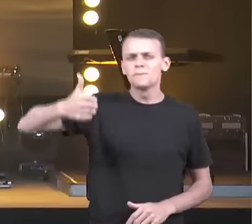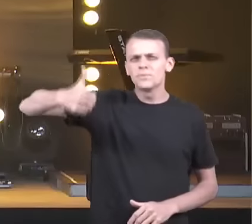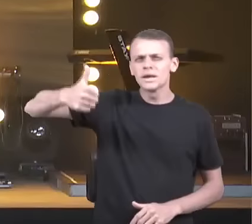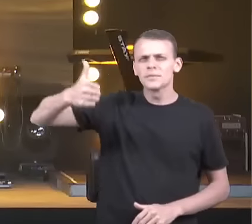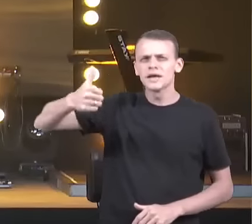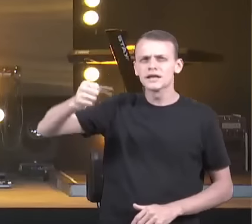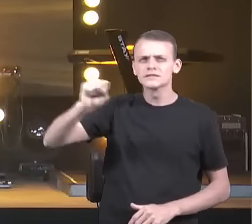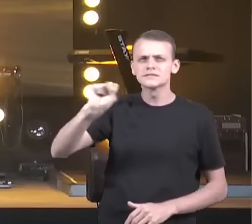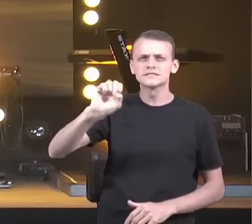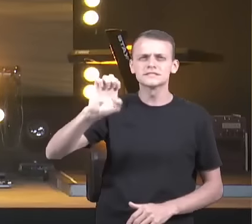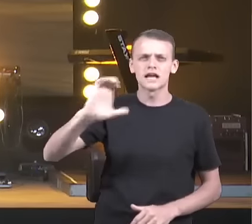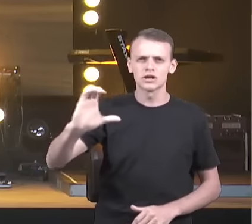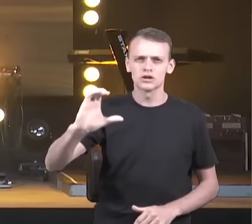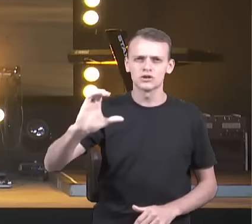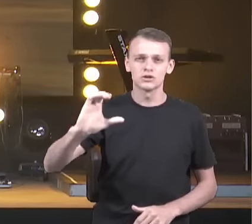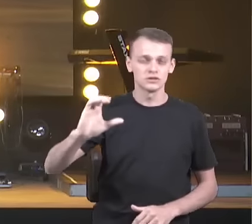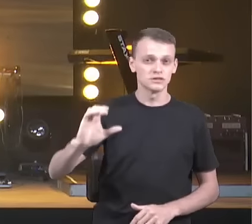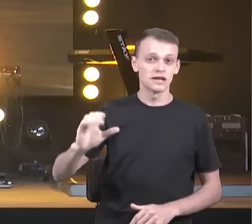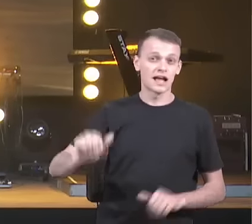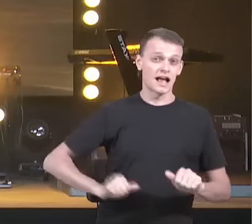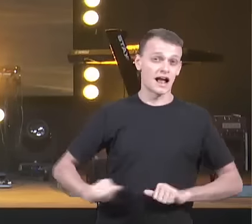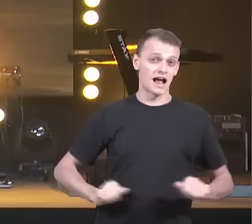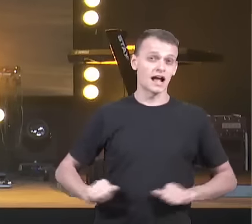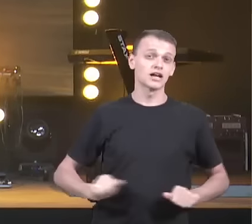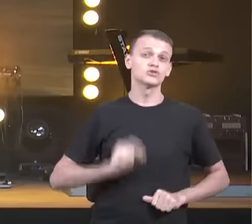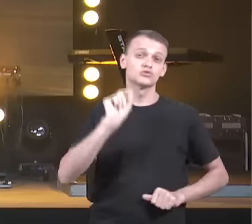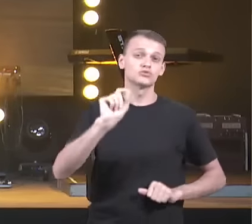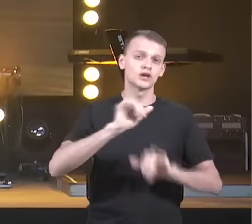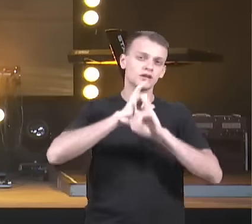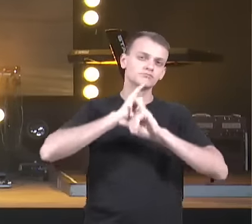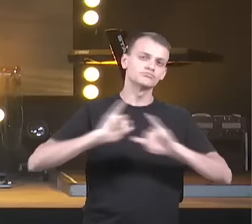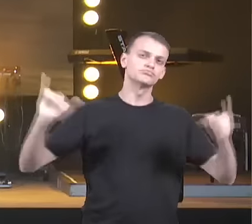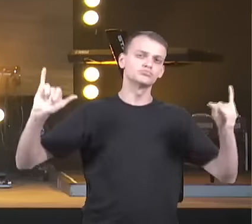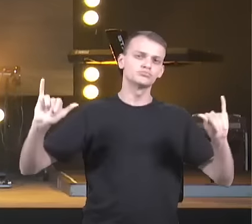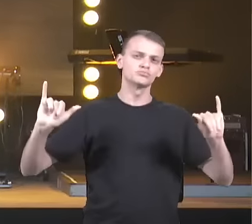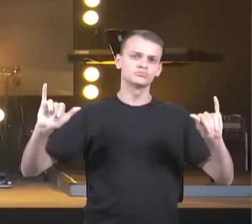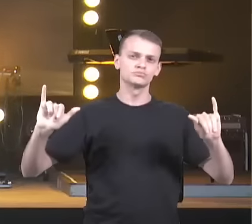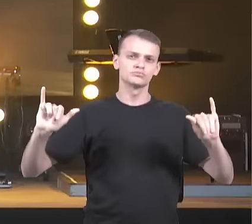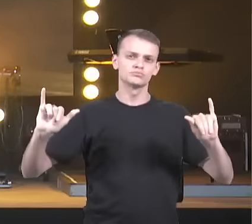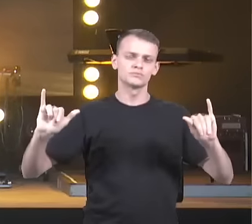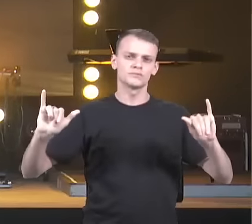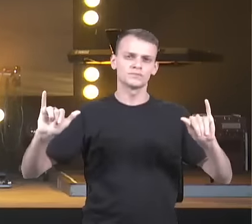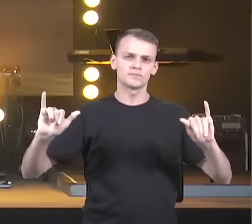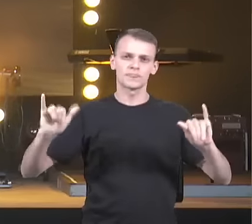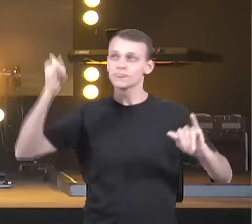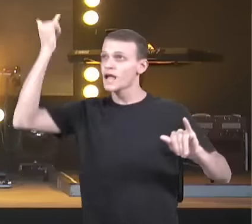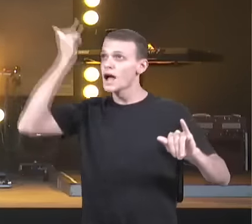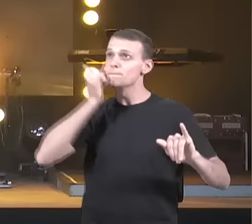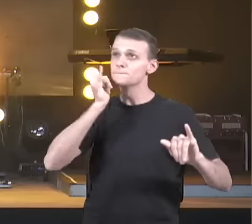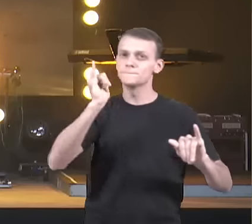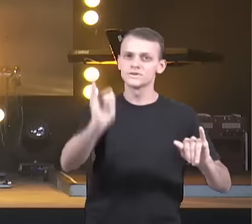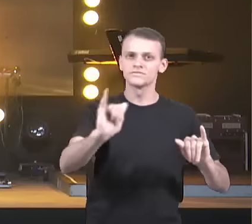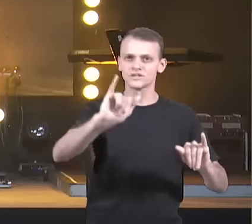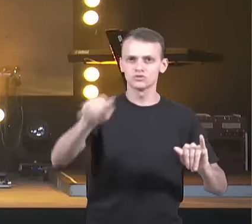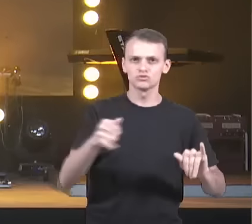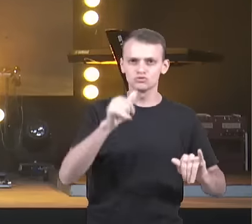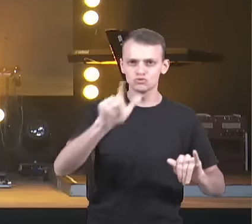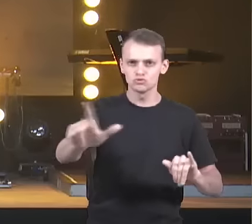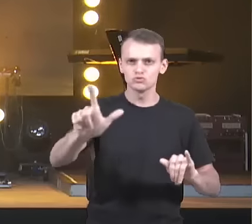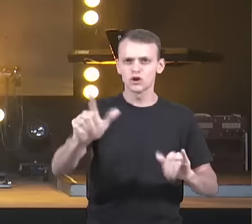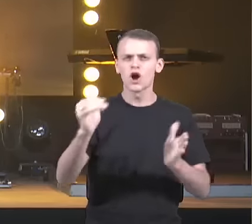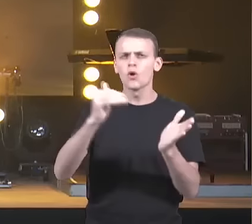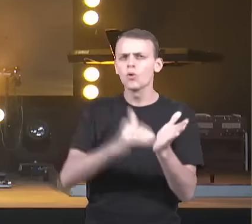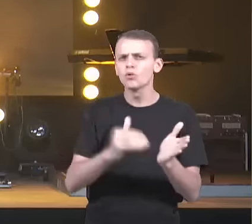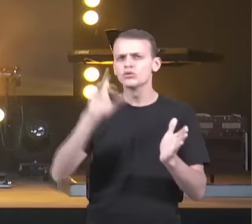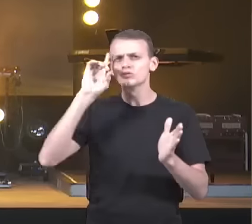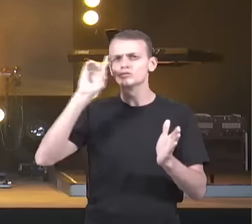como também Pedro, em Atos dos Apóstolos, vai dizer que a profecia de Joel sobre os últimos dias,